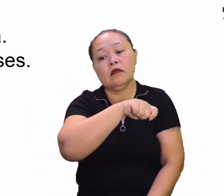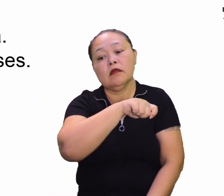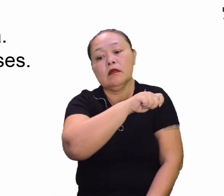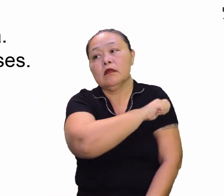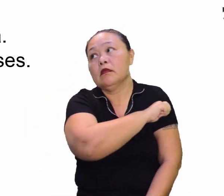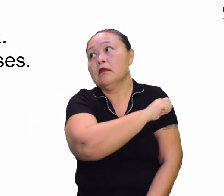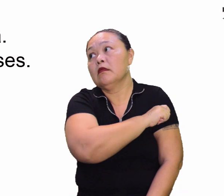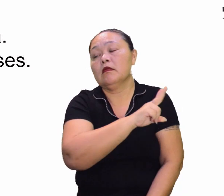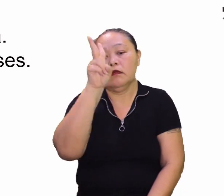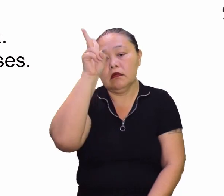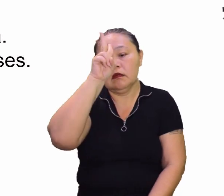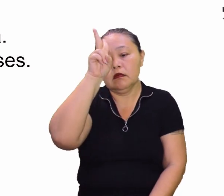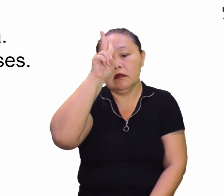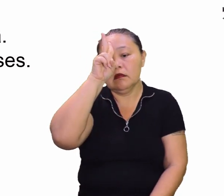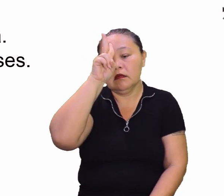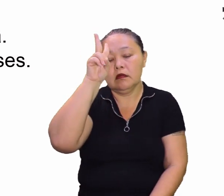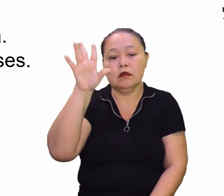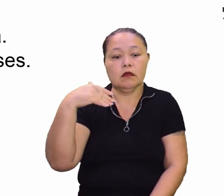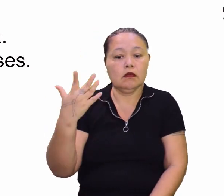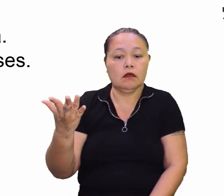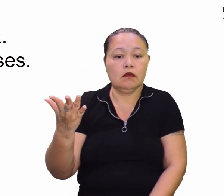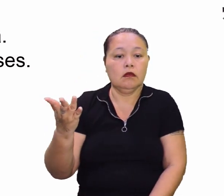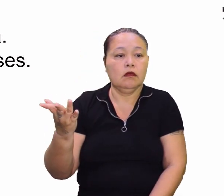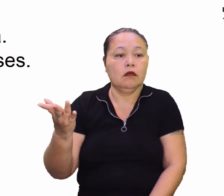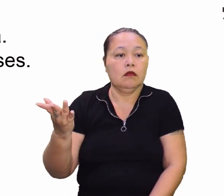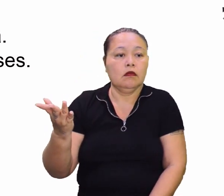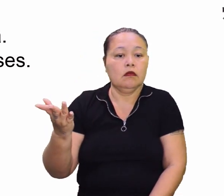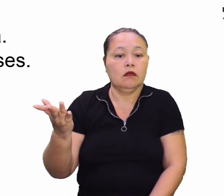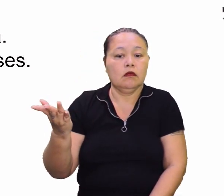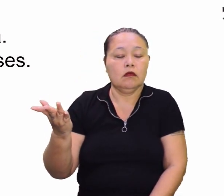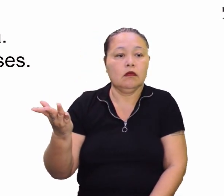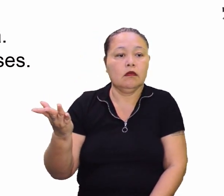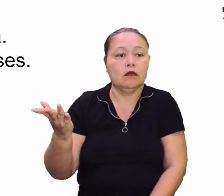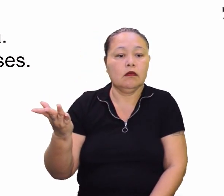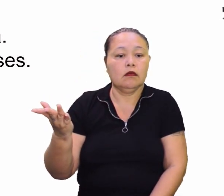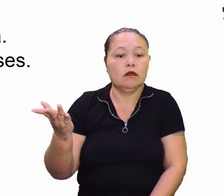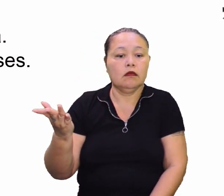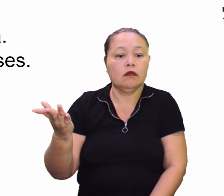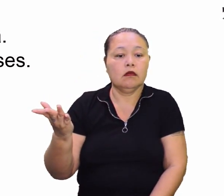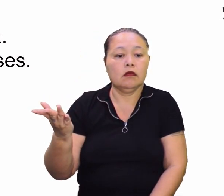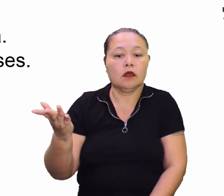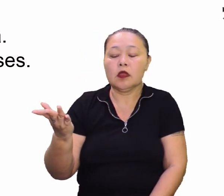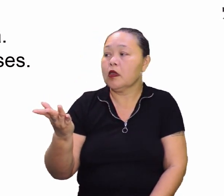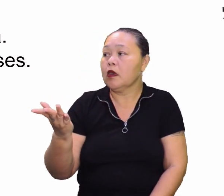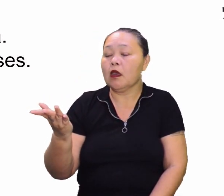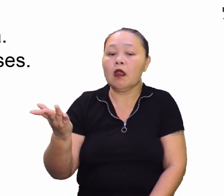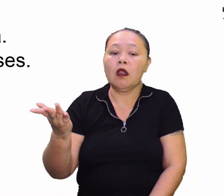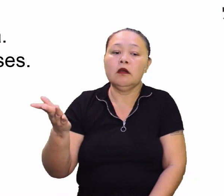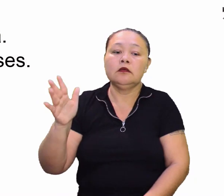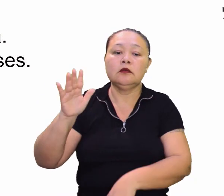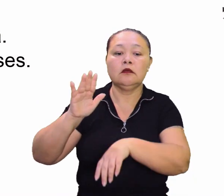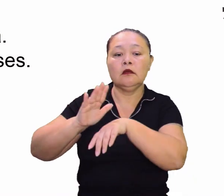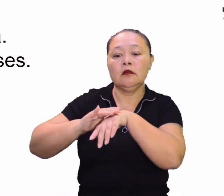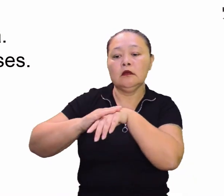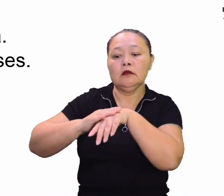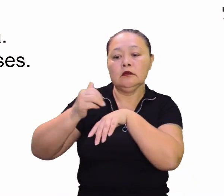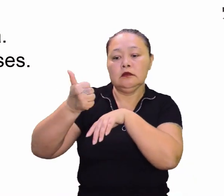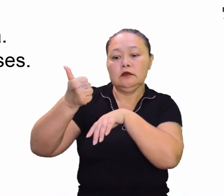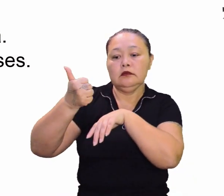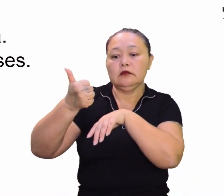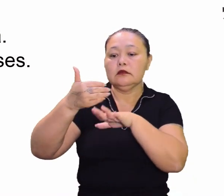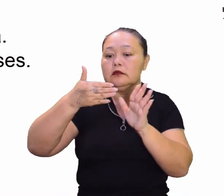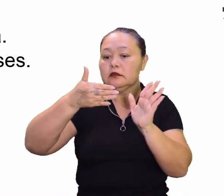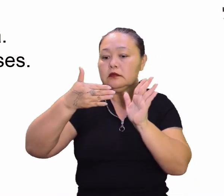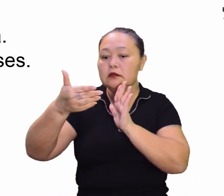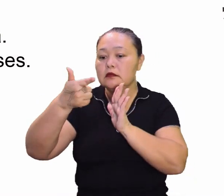alunos lembraram. É isso, Rogério? Olha só, a mão de obra na primeira